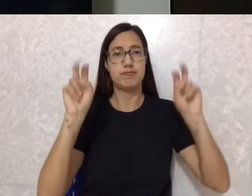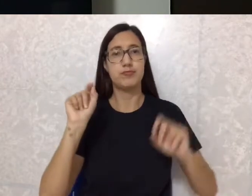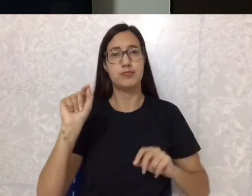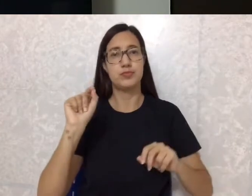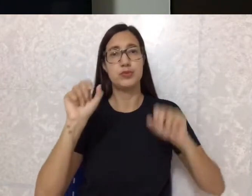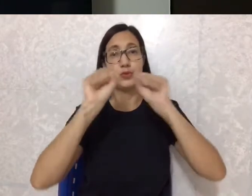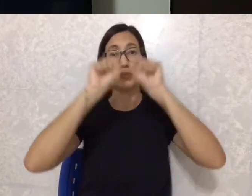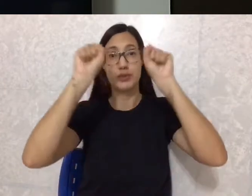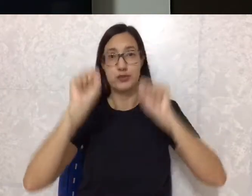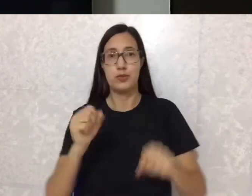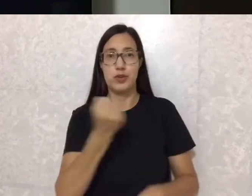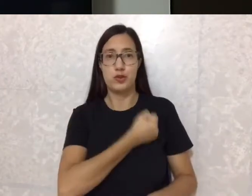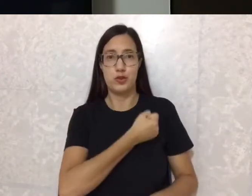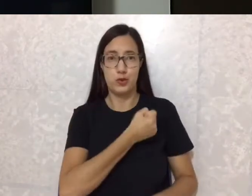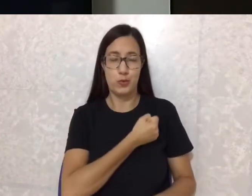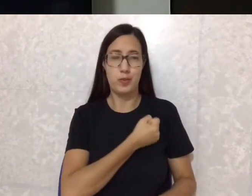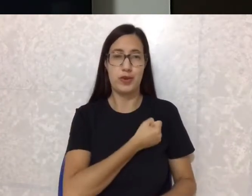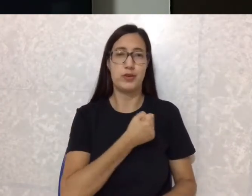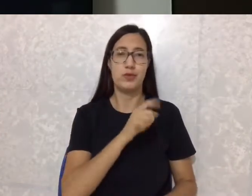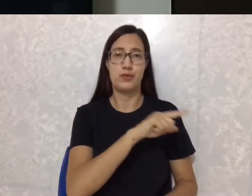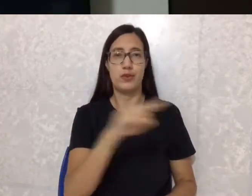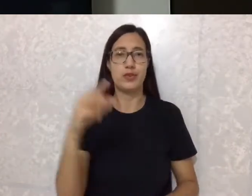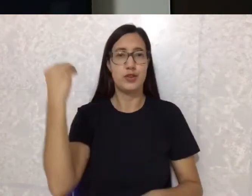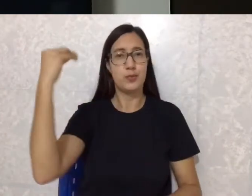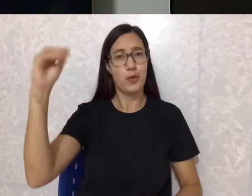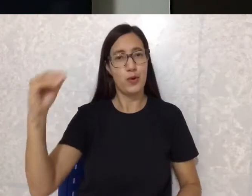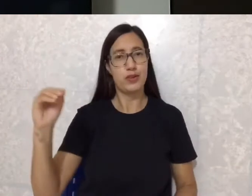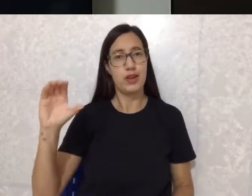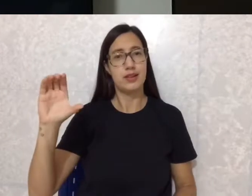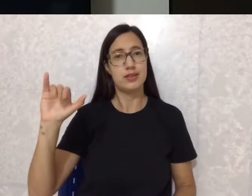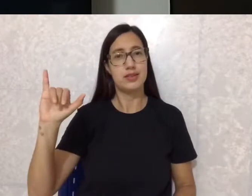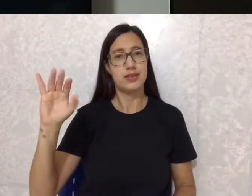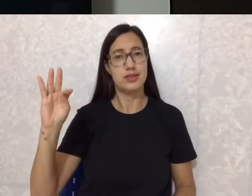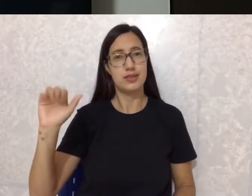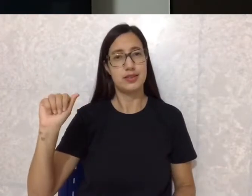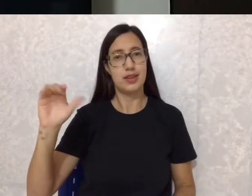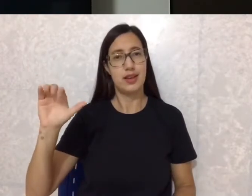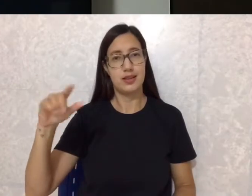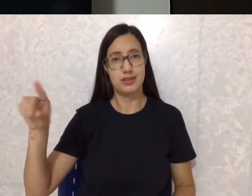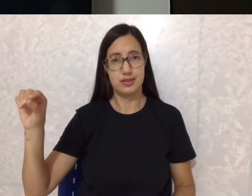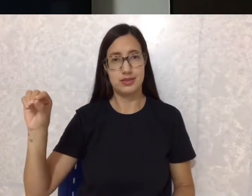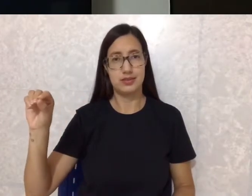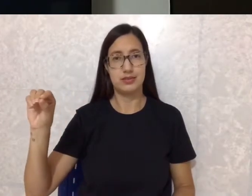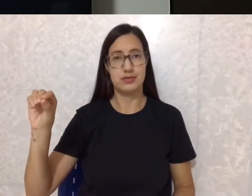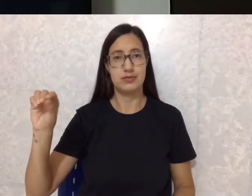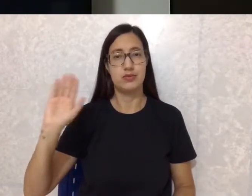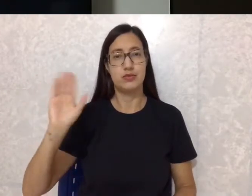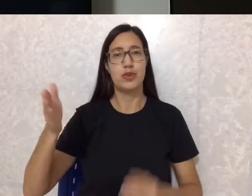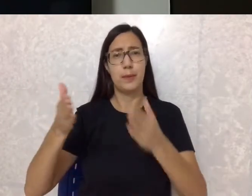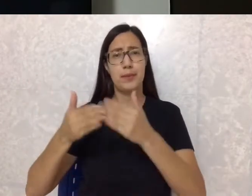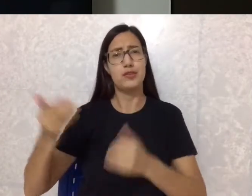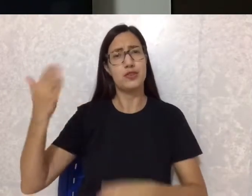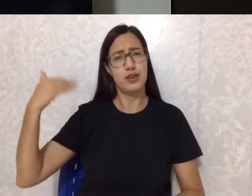sistema numérico de citação. Então, assim, até pelos artigos que eu já passei para vocês para ler na disciplina, né, aquele trabalho de classificação de